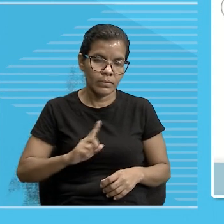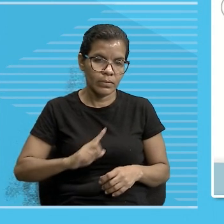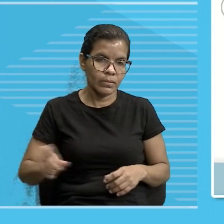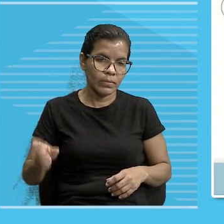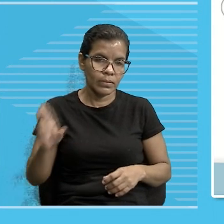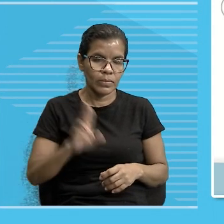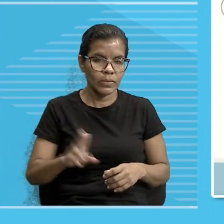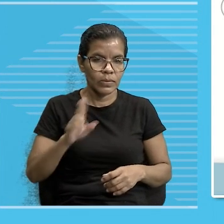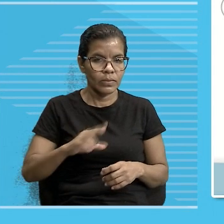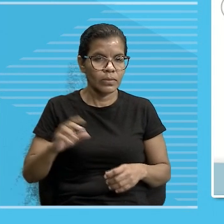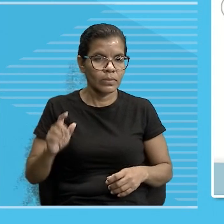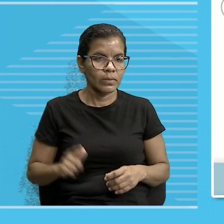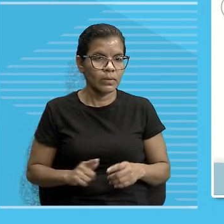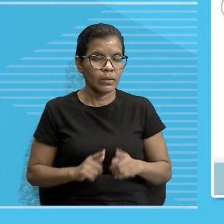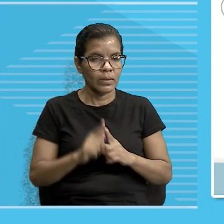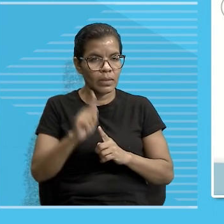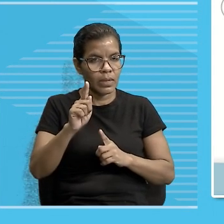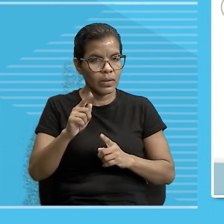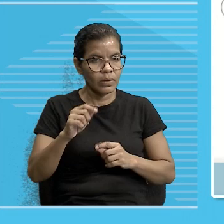símbolo.